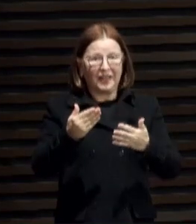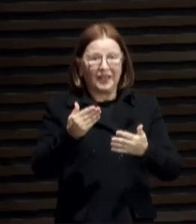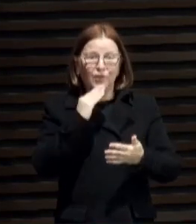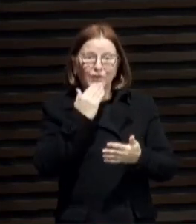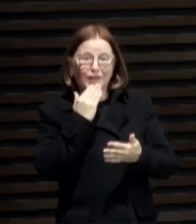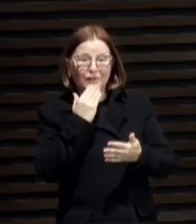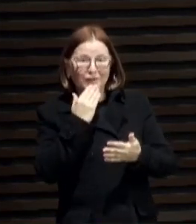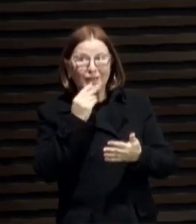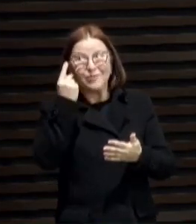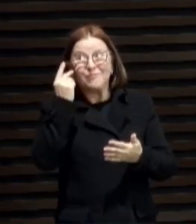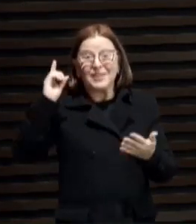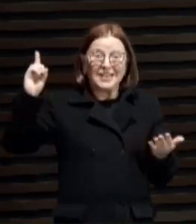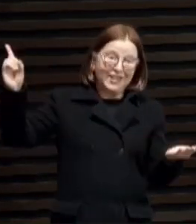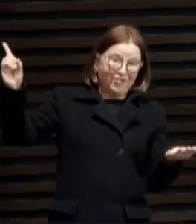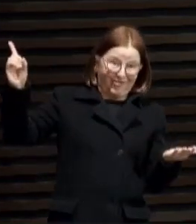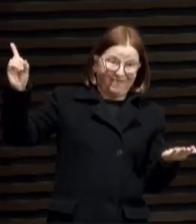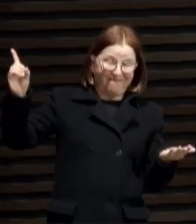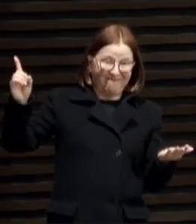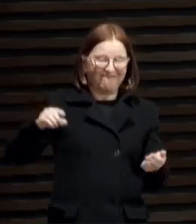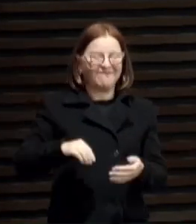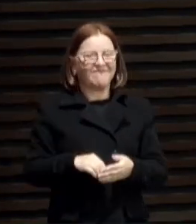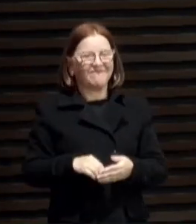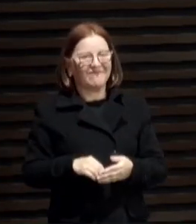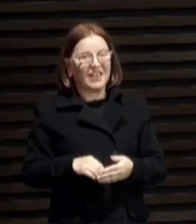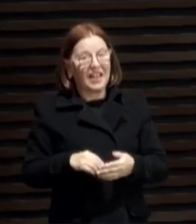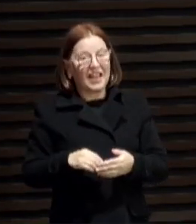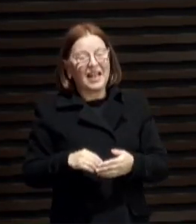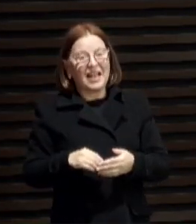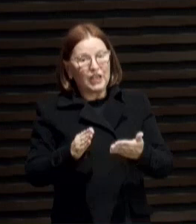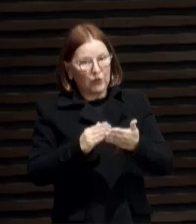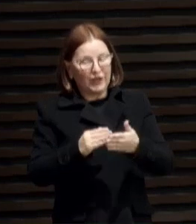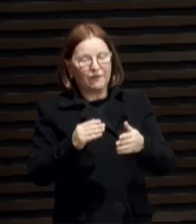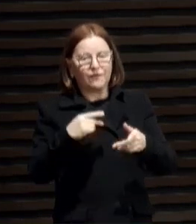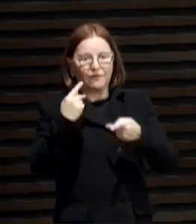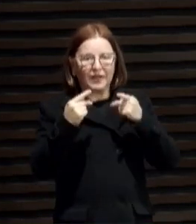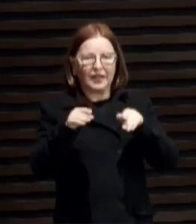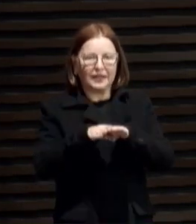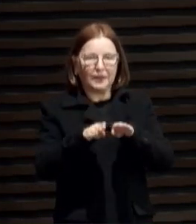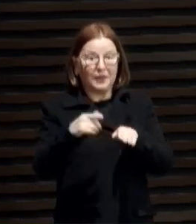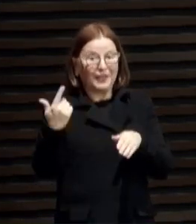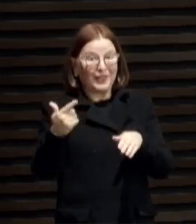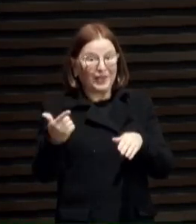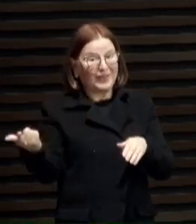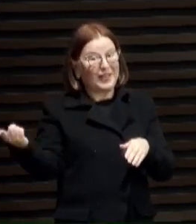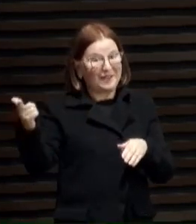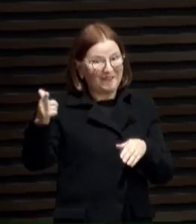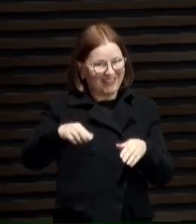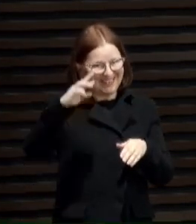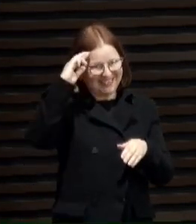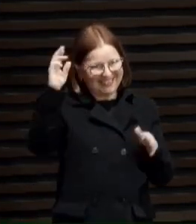conjugal. Fala também sobre a segunda vinda do Senhor Jesus. Confirma a segunda vinda do